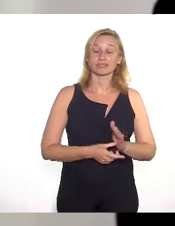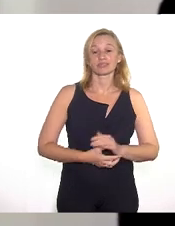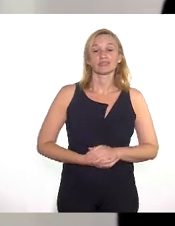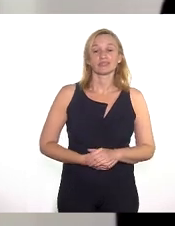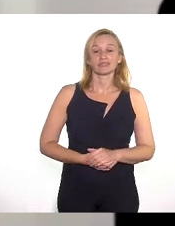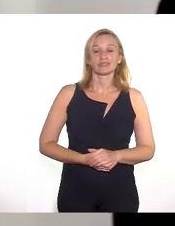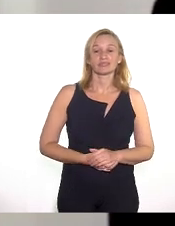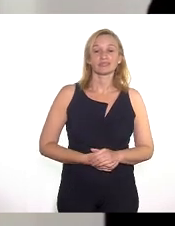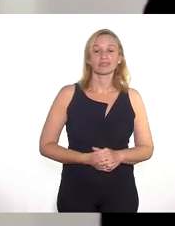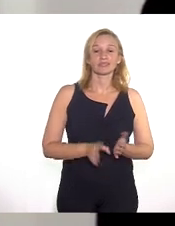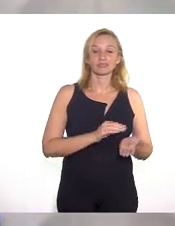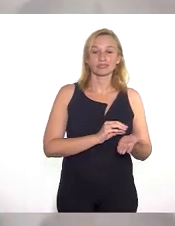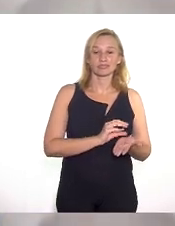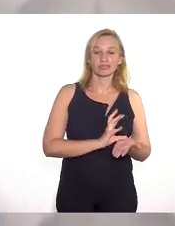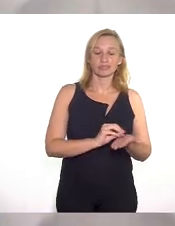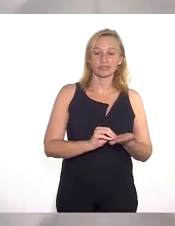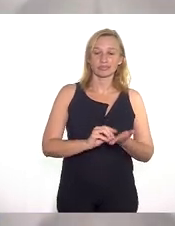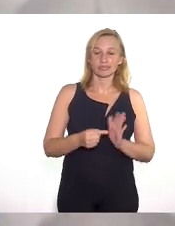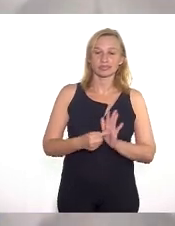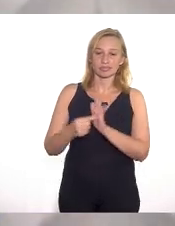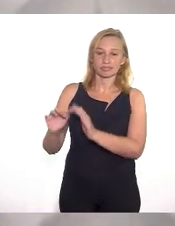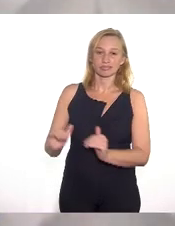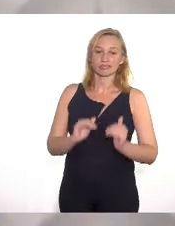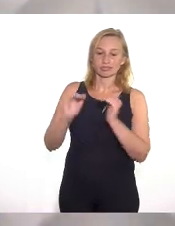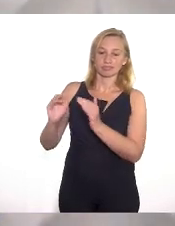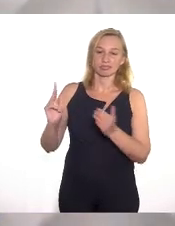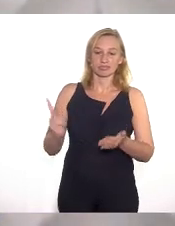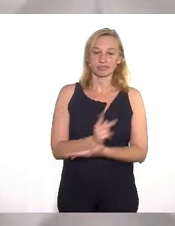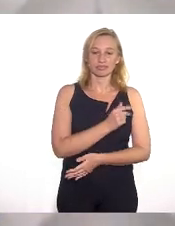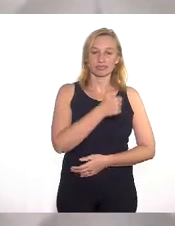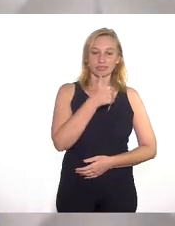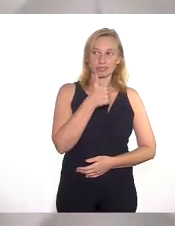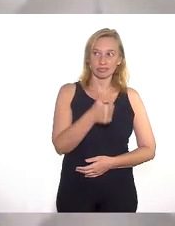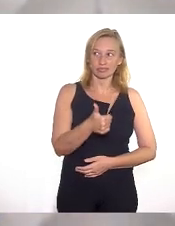anterior. A ata reflete com exatidão o ocorrido na